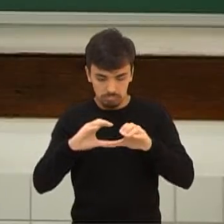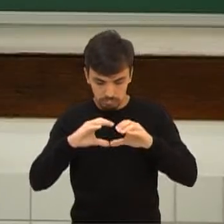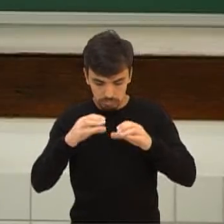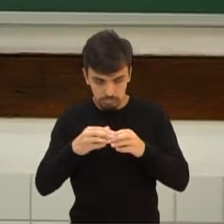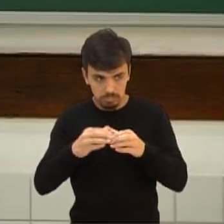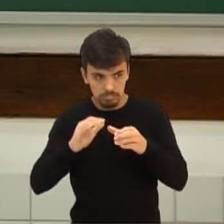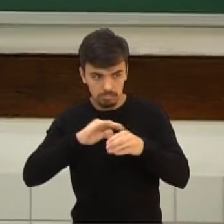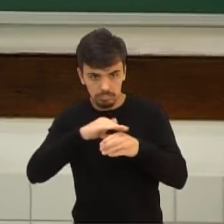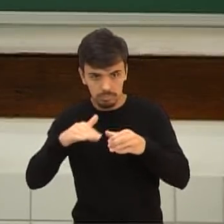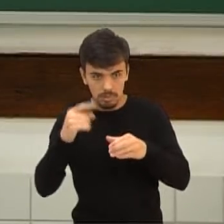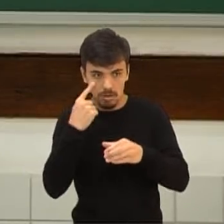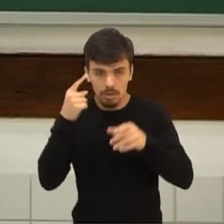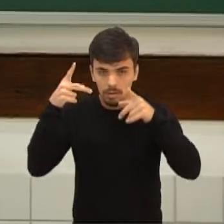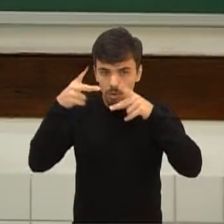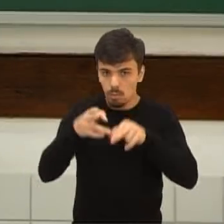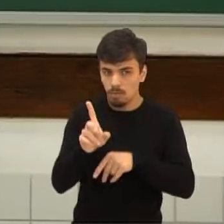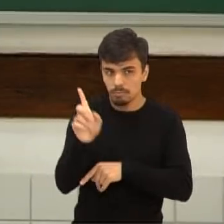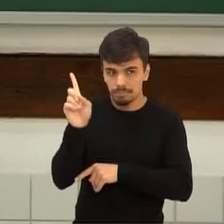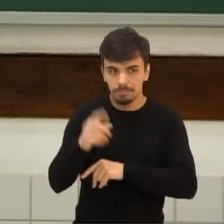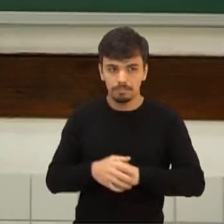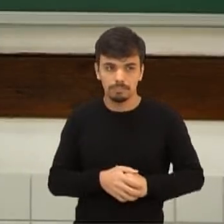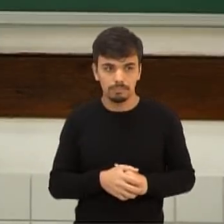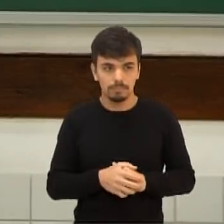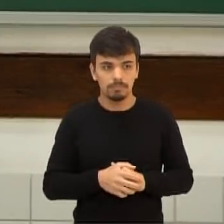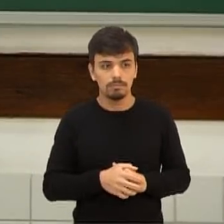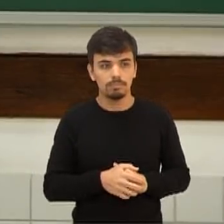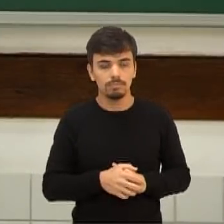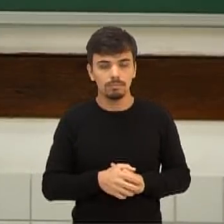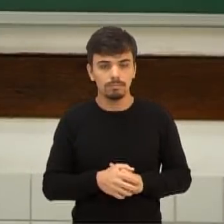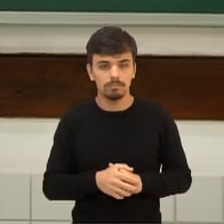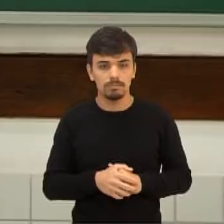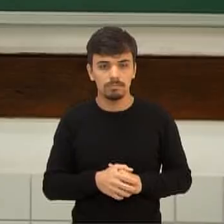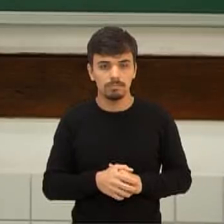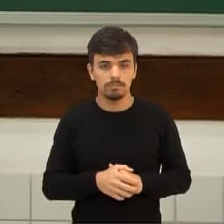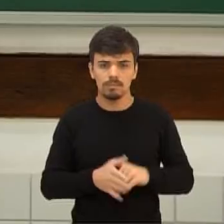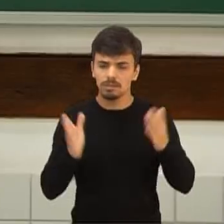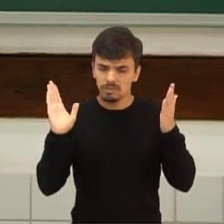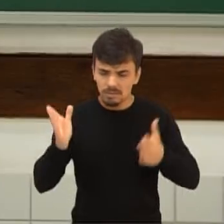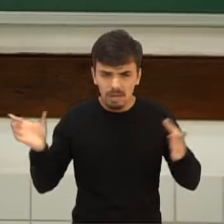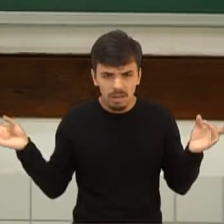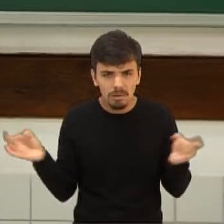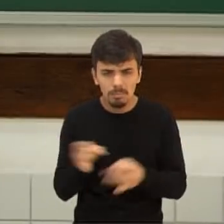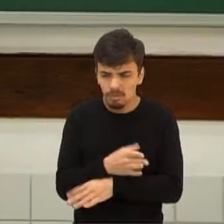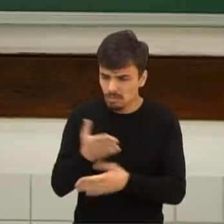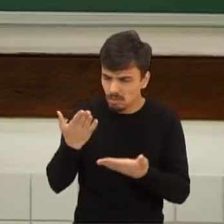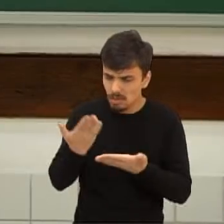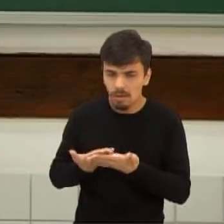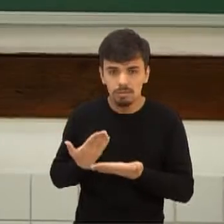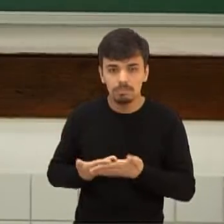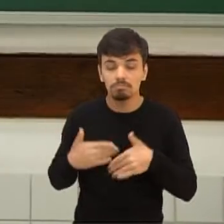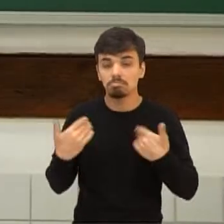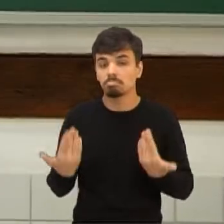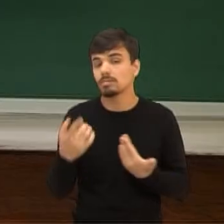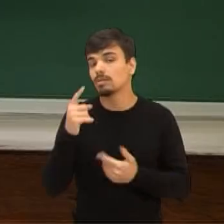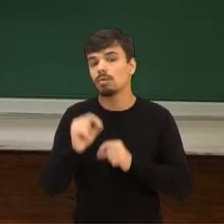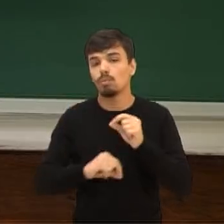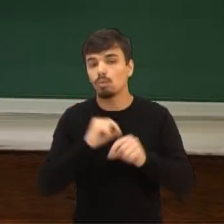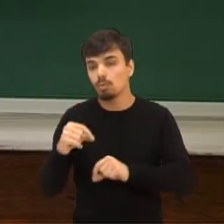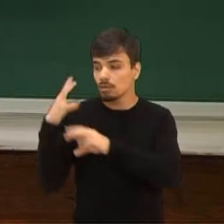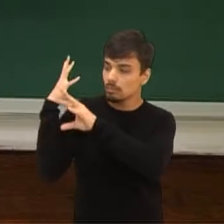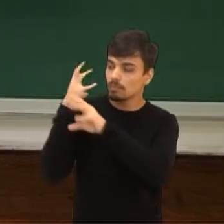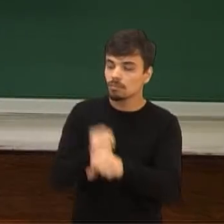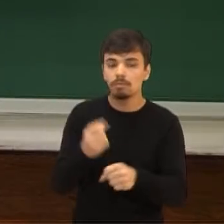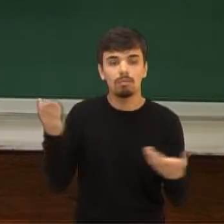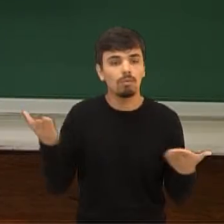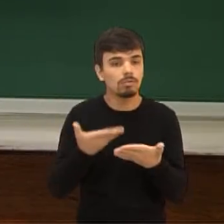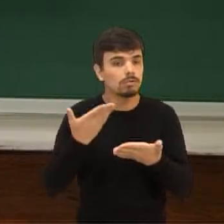este sólido aqui. Tudo bem? Já está acabando a nossa aula. Então, o que nós vimos na